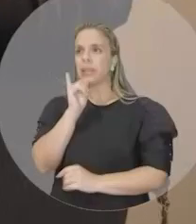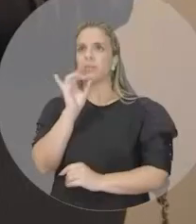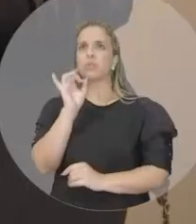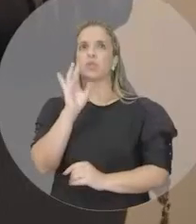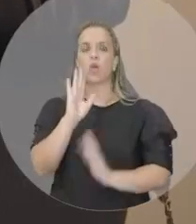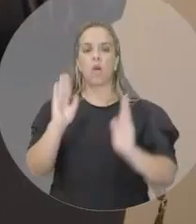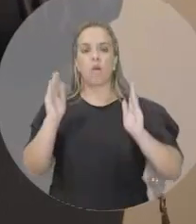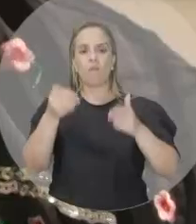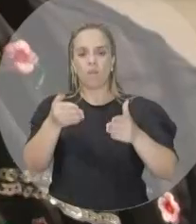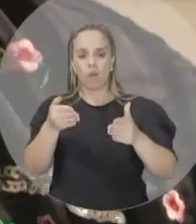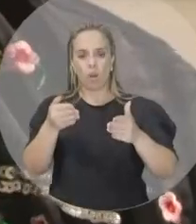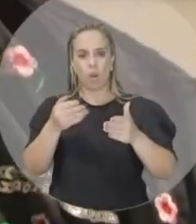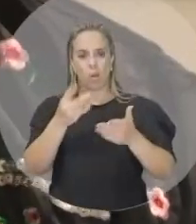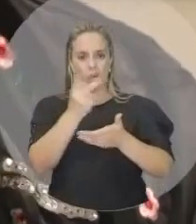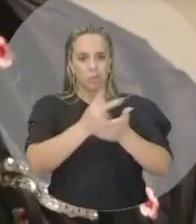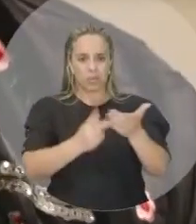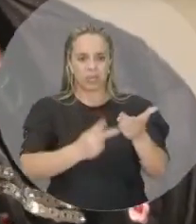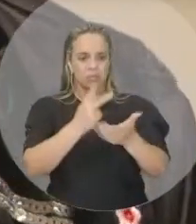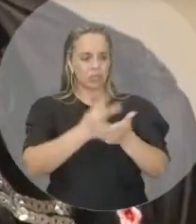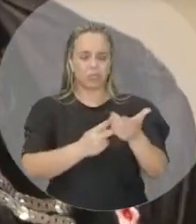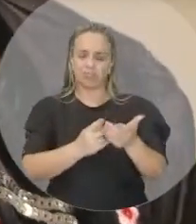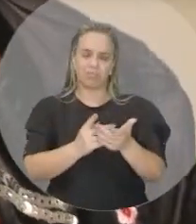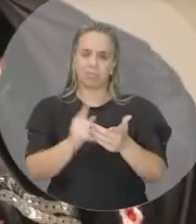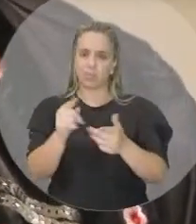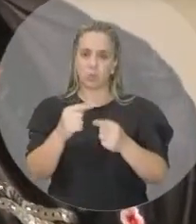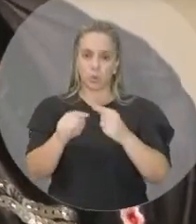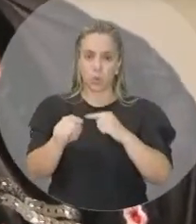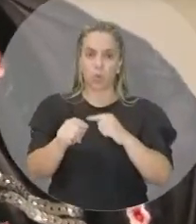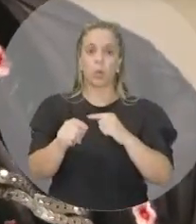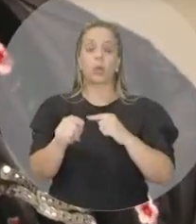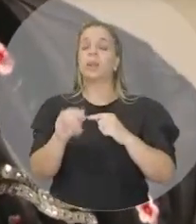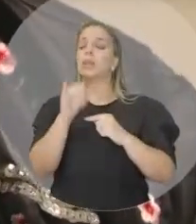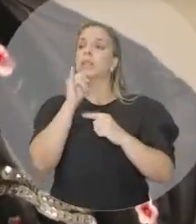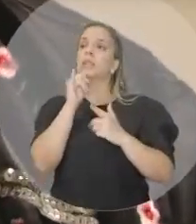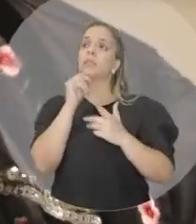à poesia. E aí eu queria que você falasse um pouco sobre a importância